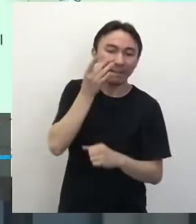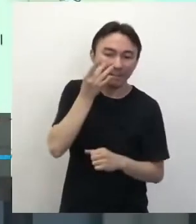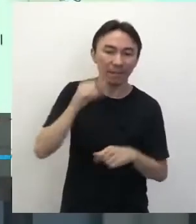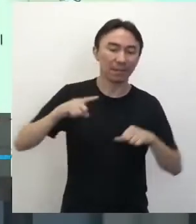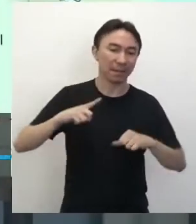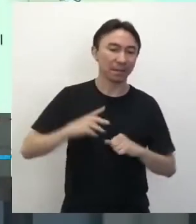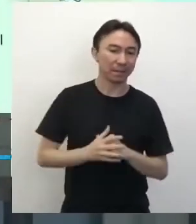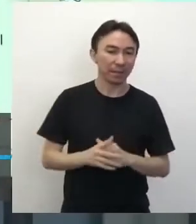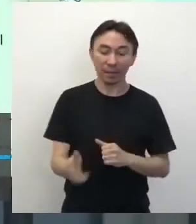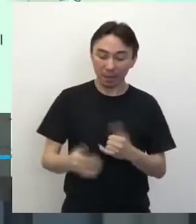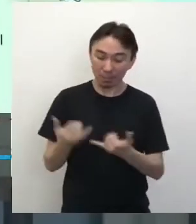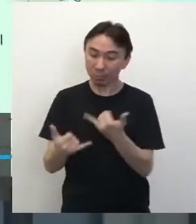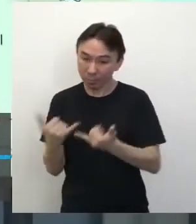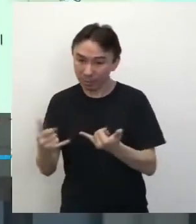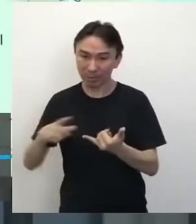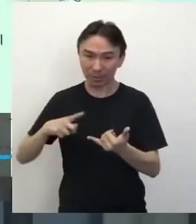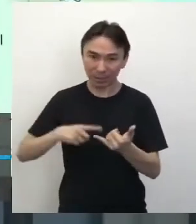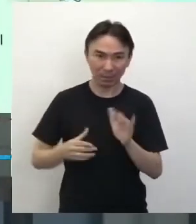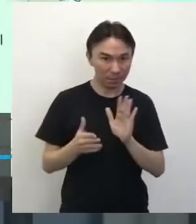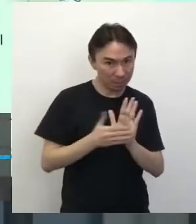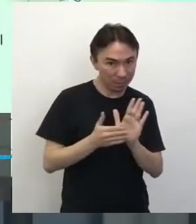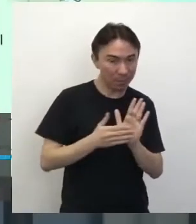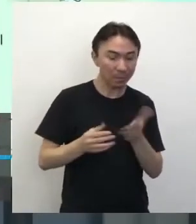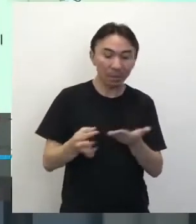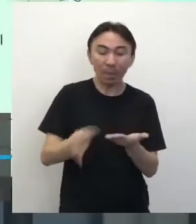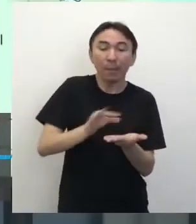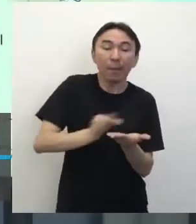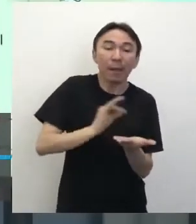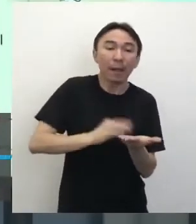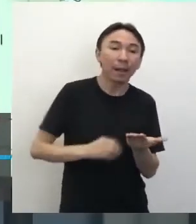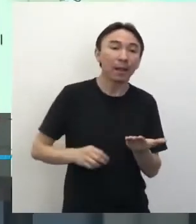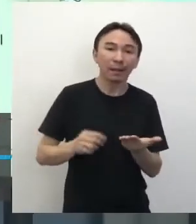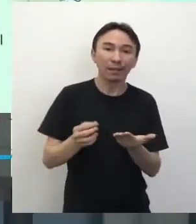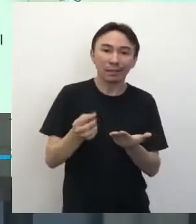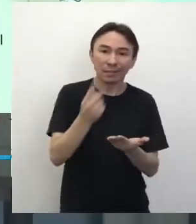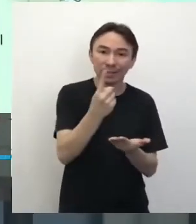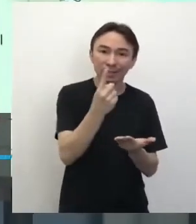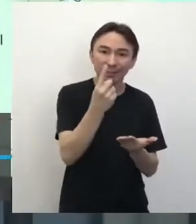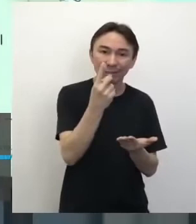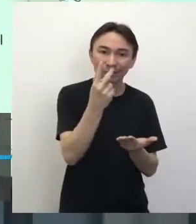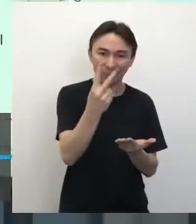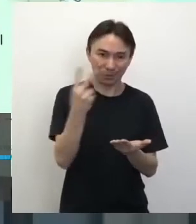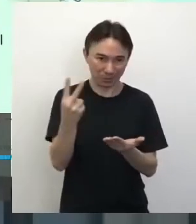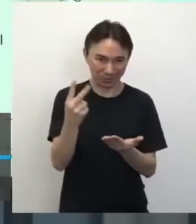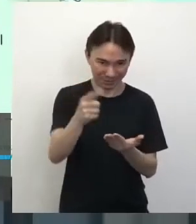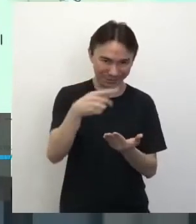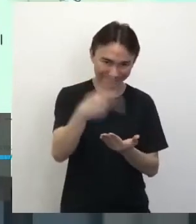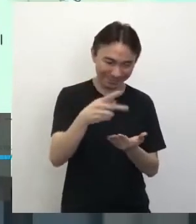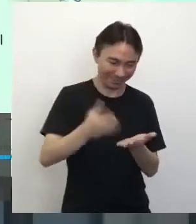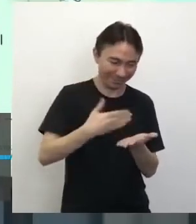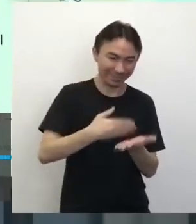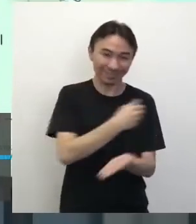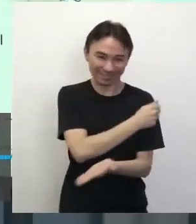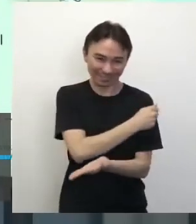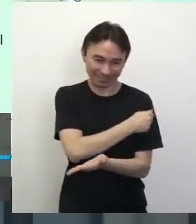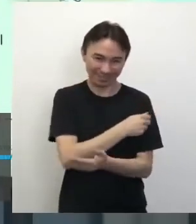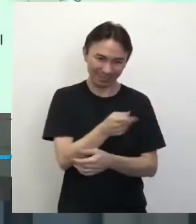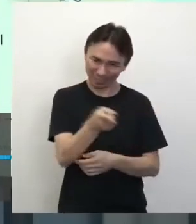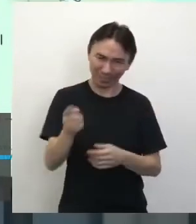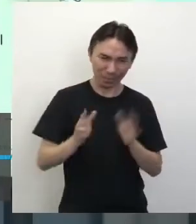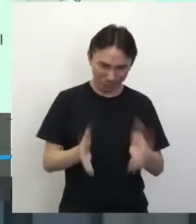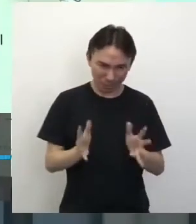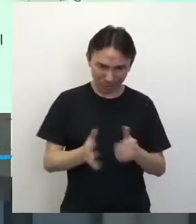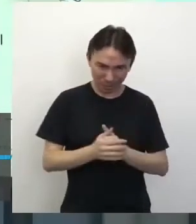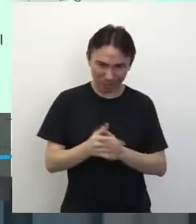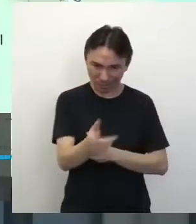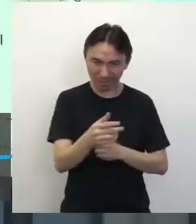página 122 do caderno do aluno, tá bom? Então, eu acredito que todos vocês que estão me assistindo já brincaram de